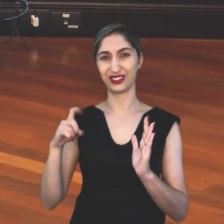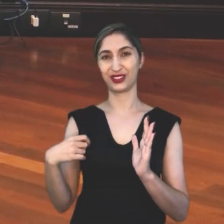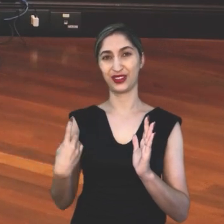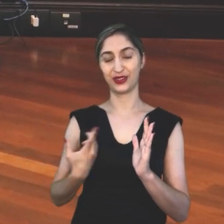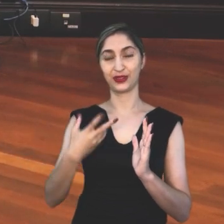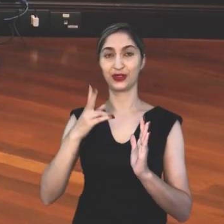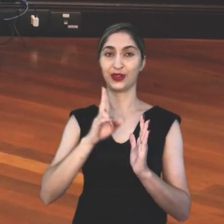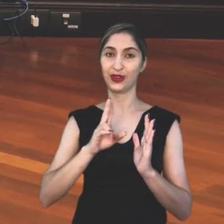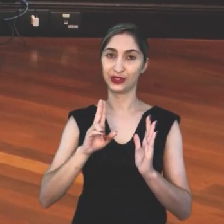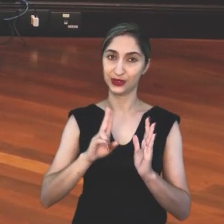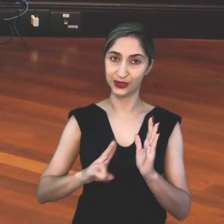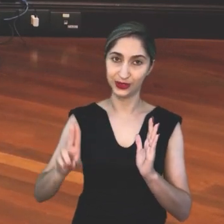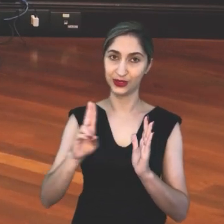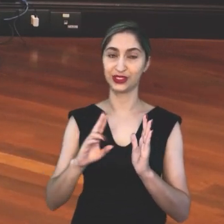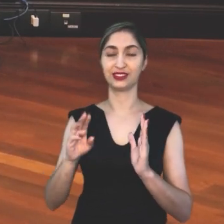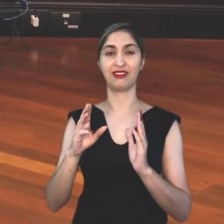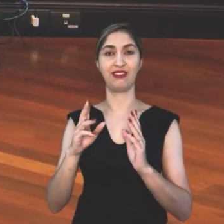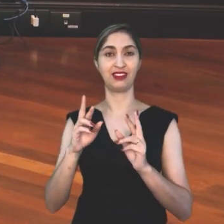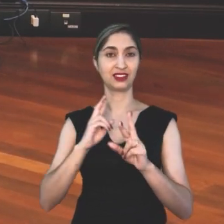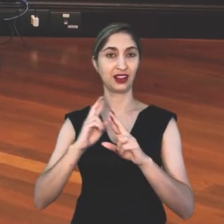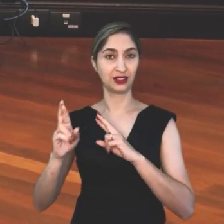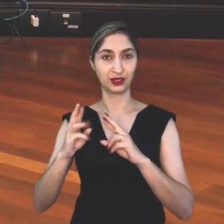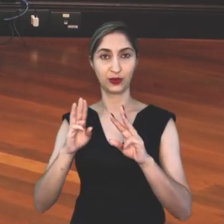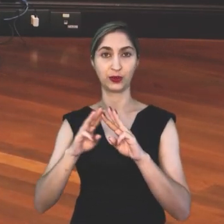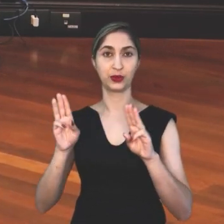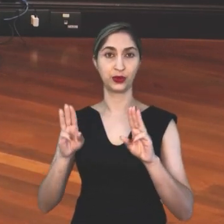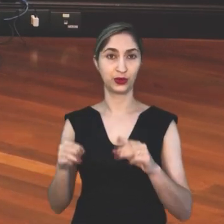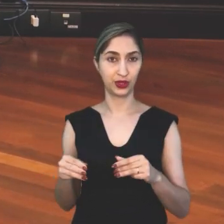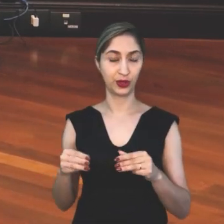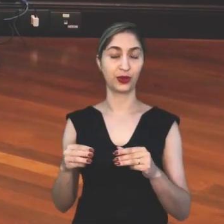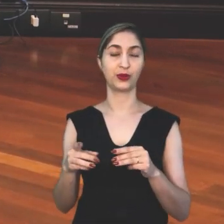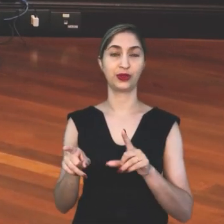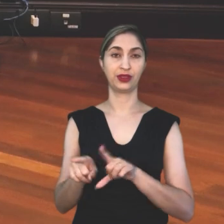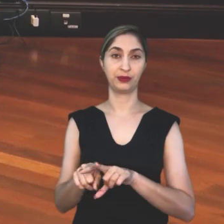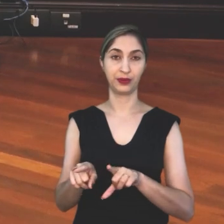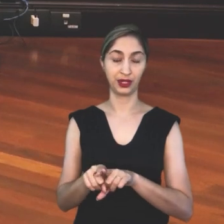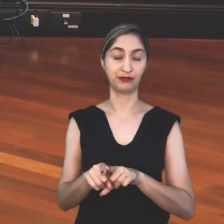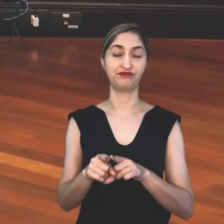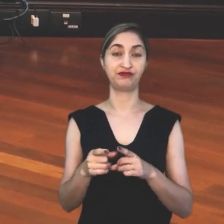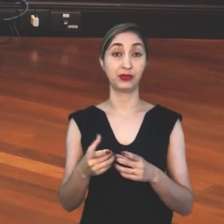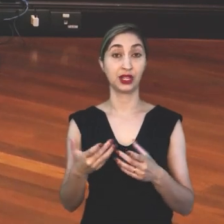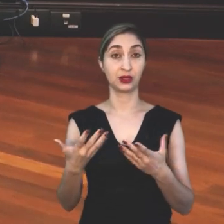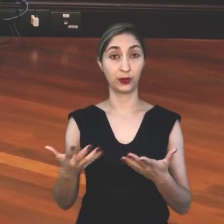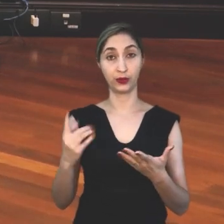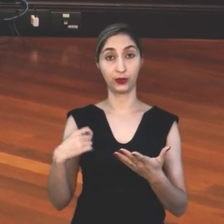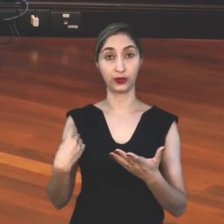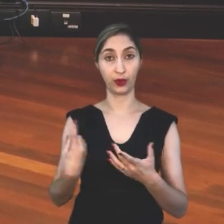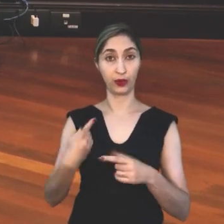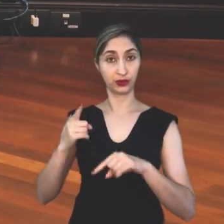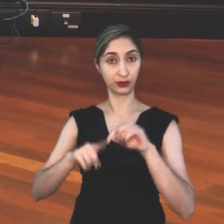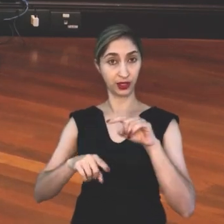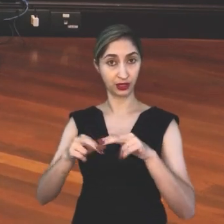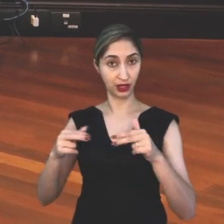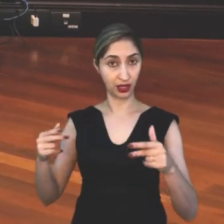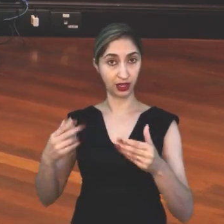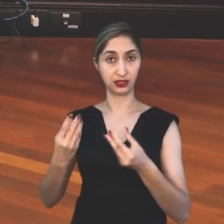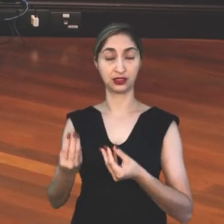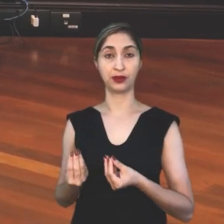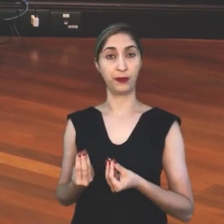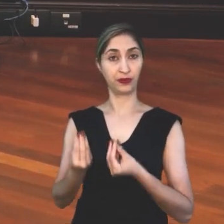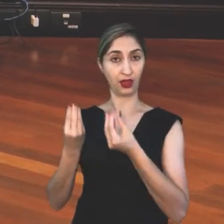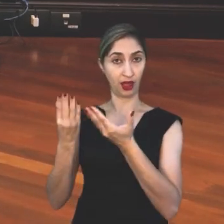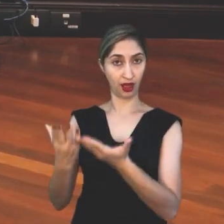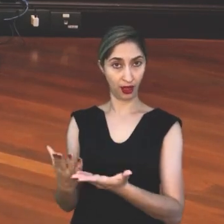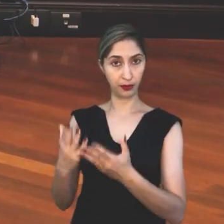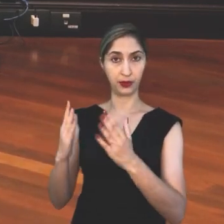gente linkar com o museu e linkar com a história da mineralogia. Né? Então é um projeto muito amplo. E aí a gente deixa,